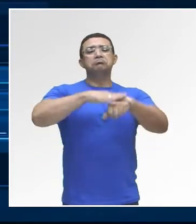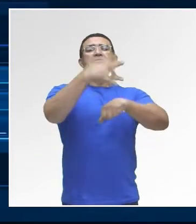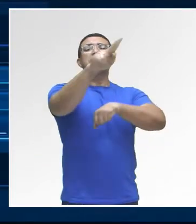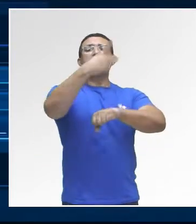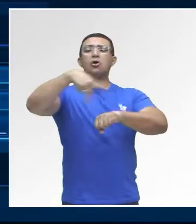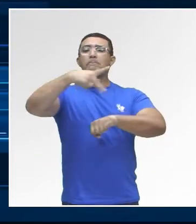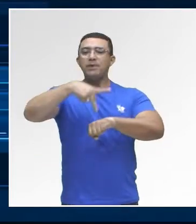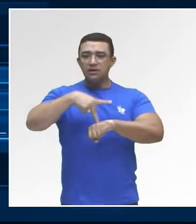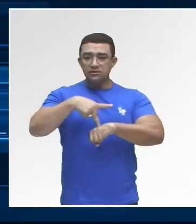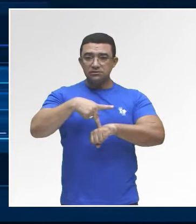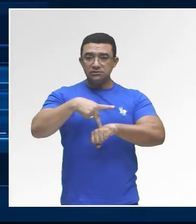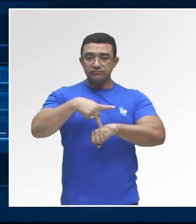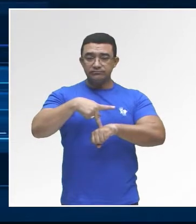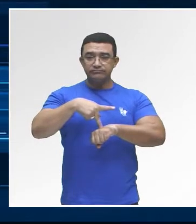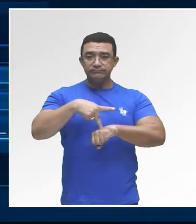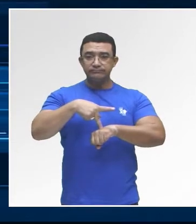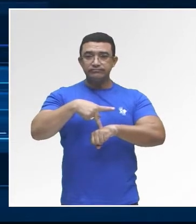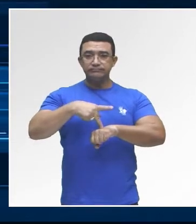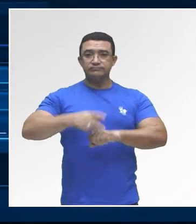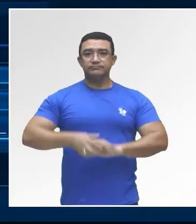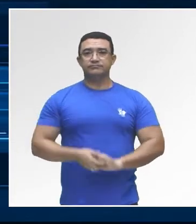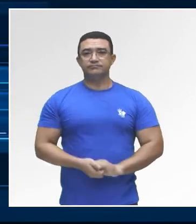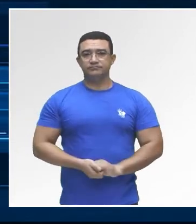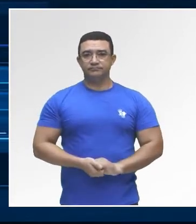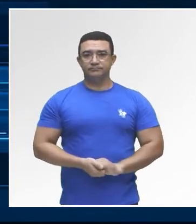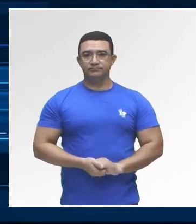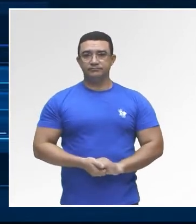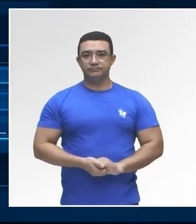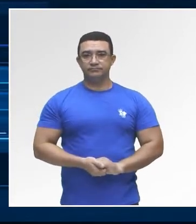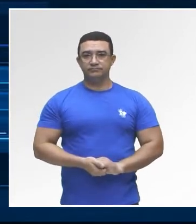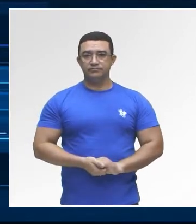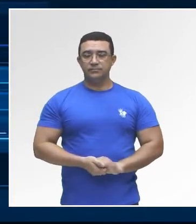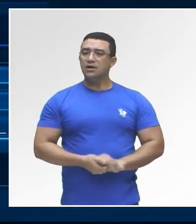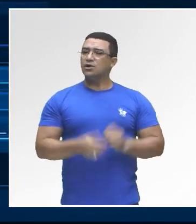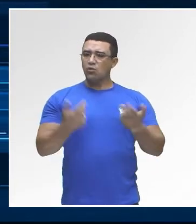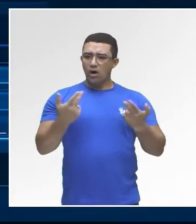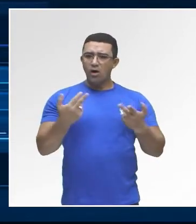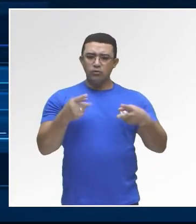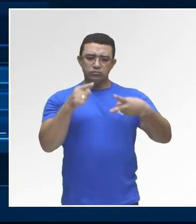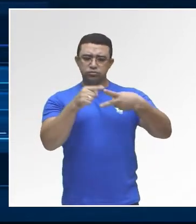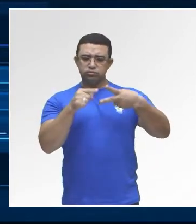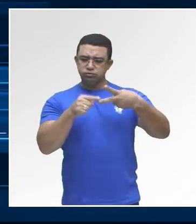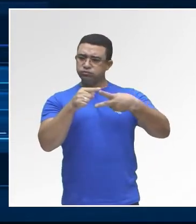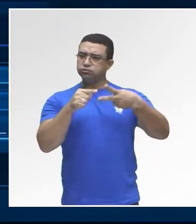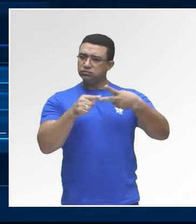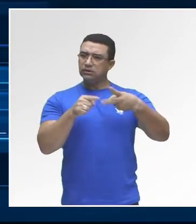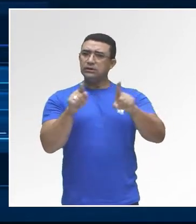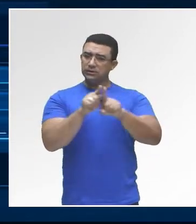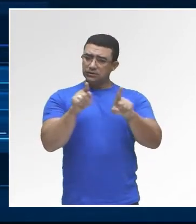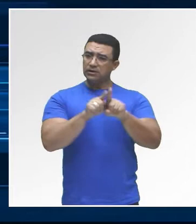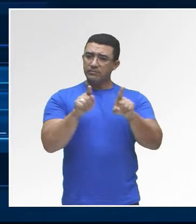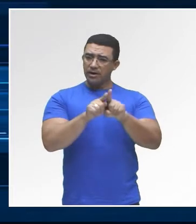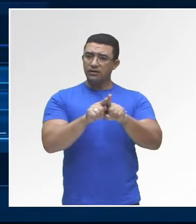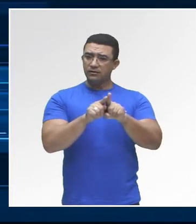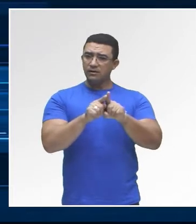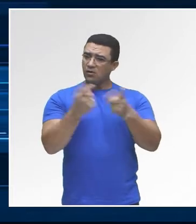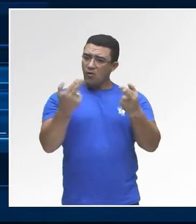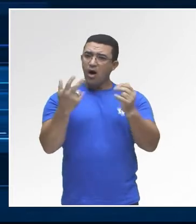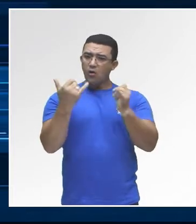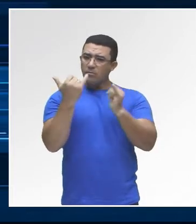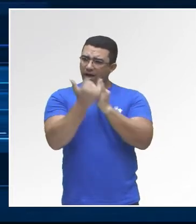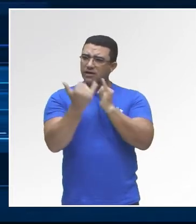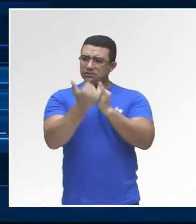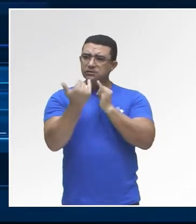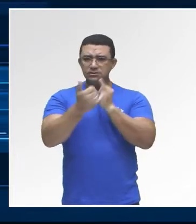Qual é o seu país de origem? Where are you from? A mesma coisa, a mesma ideia, essa pergunta aqui. Where do you come from? Tudo